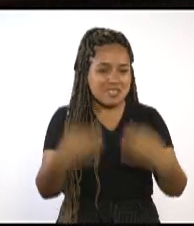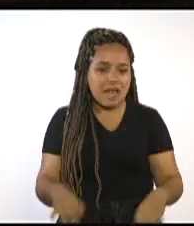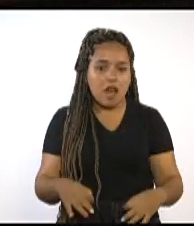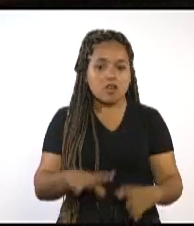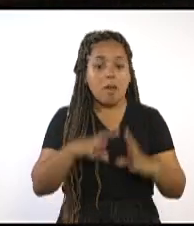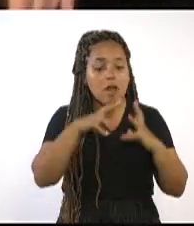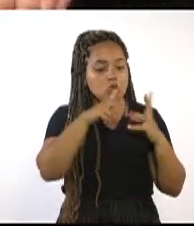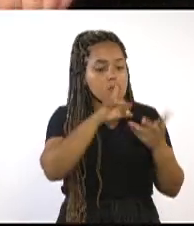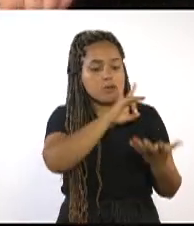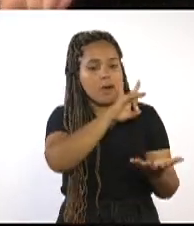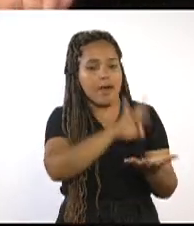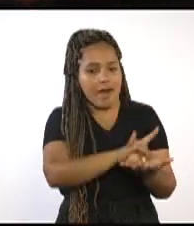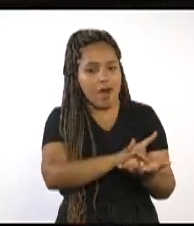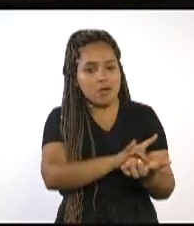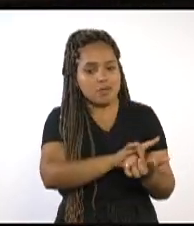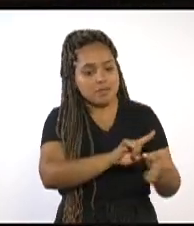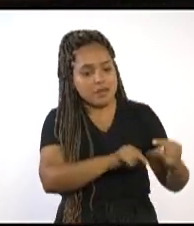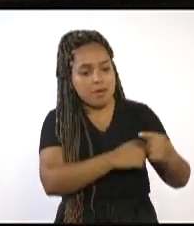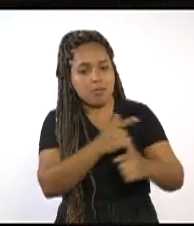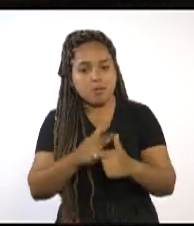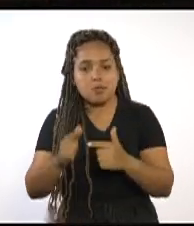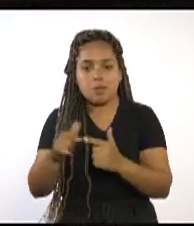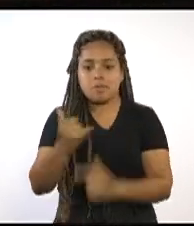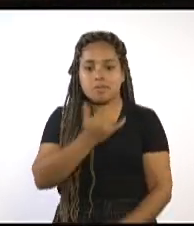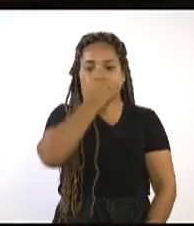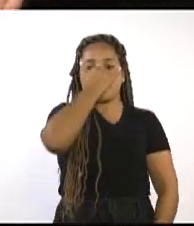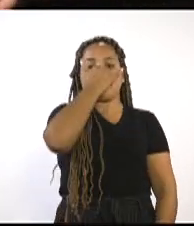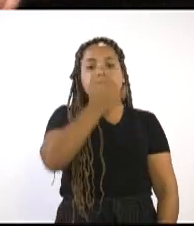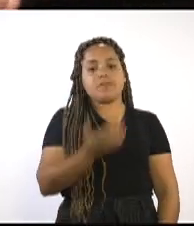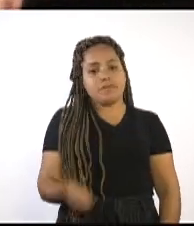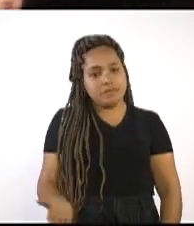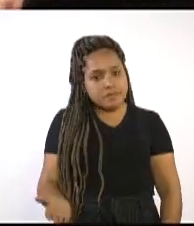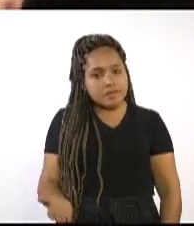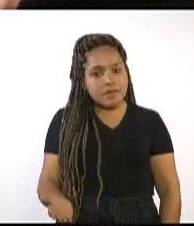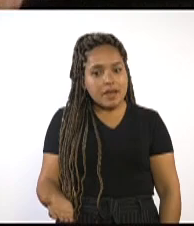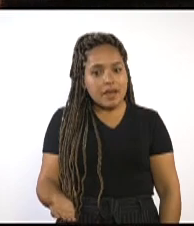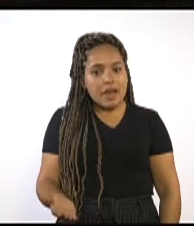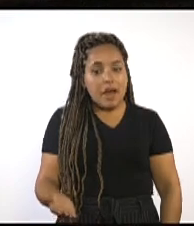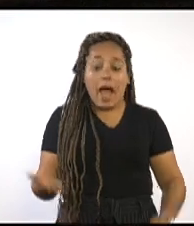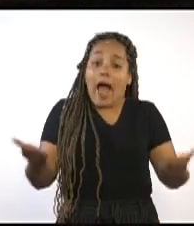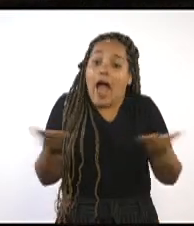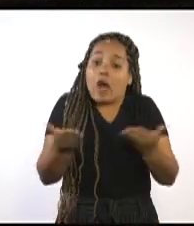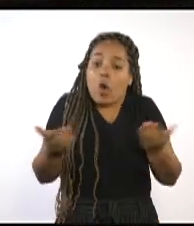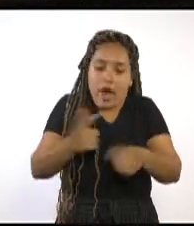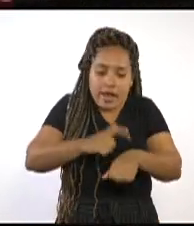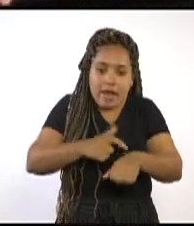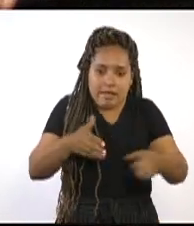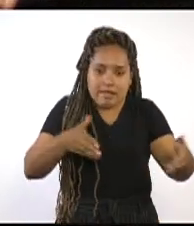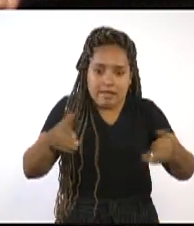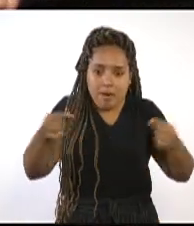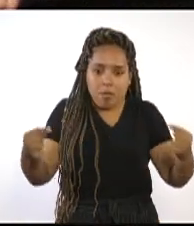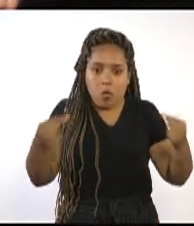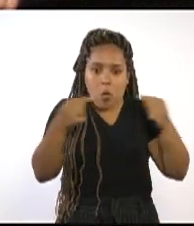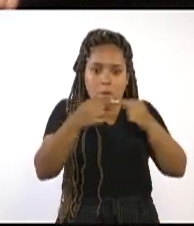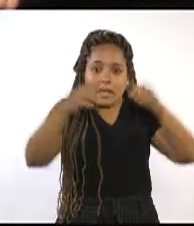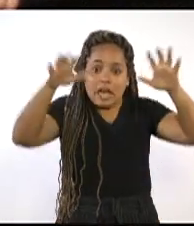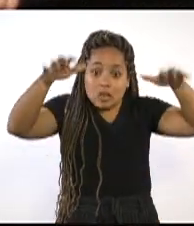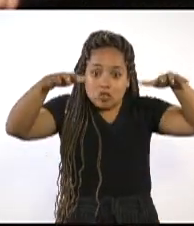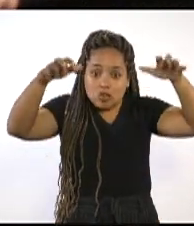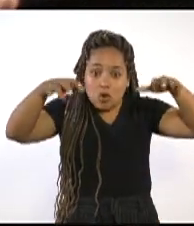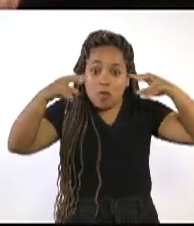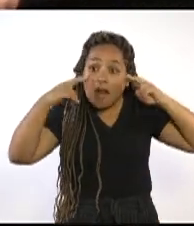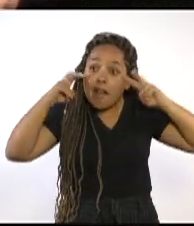é exatamente chegar nesses períodos e verificar que